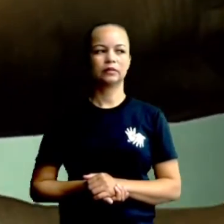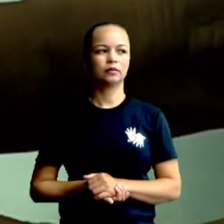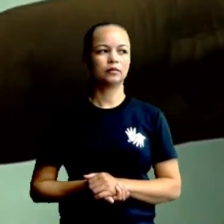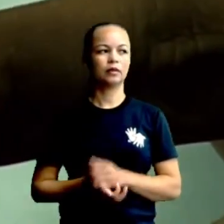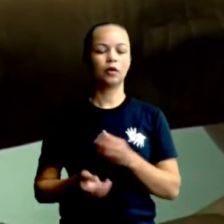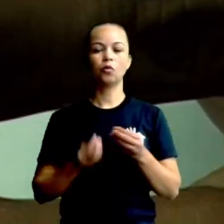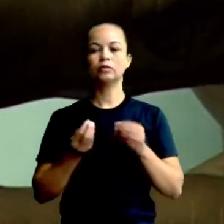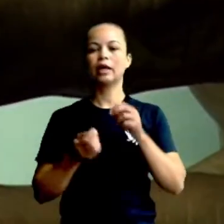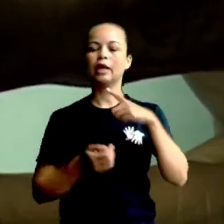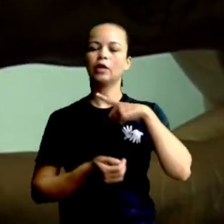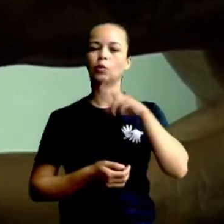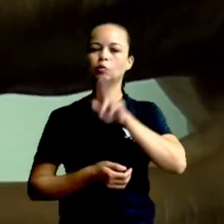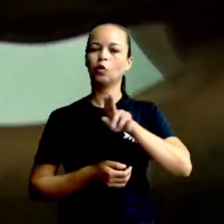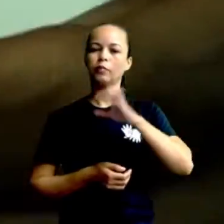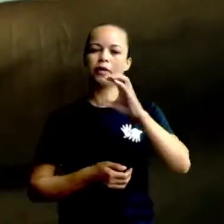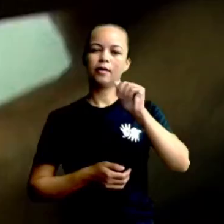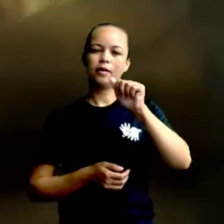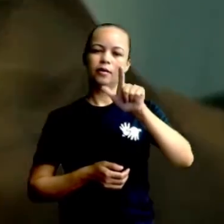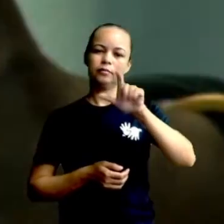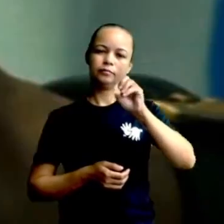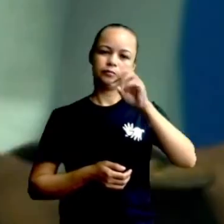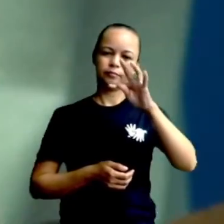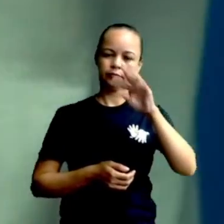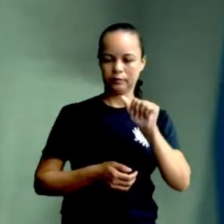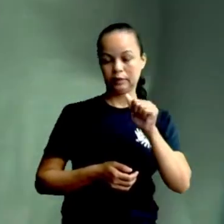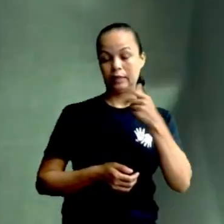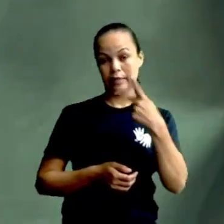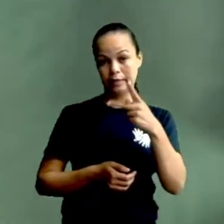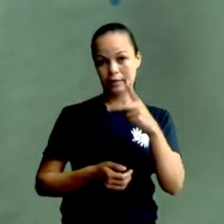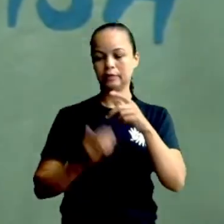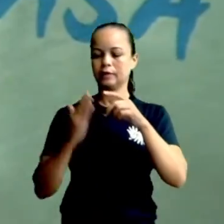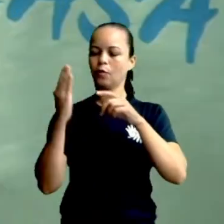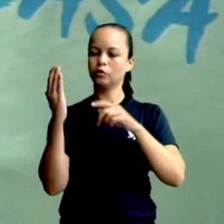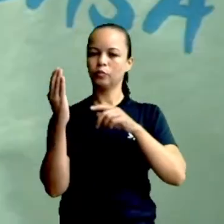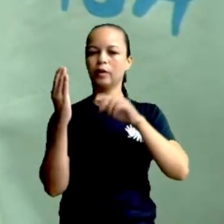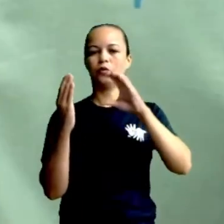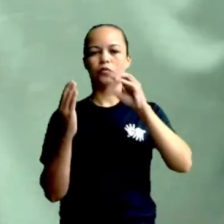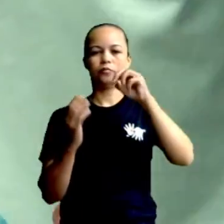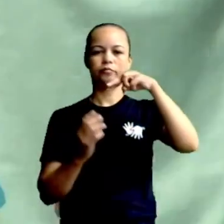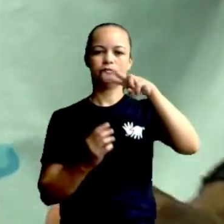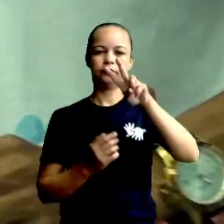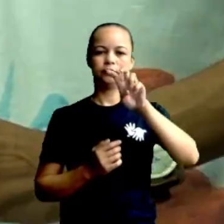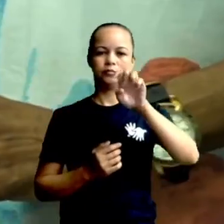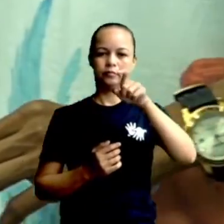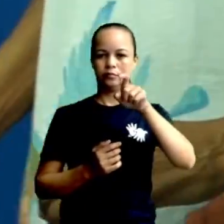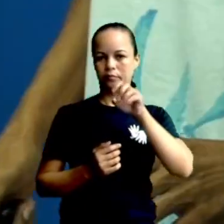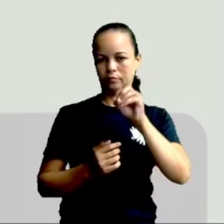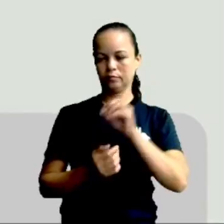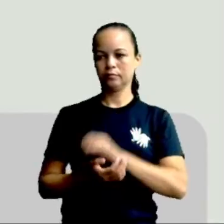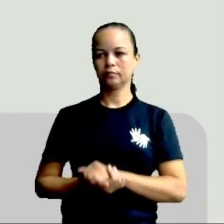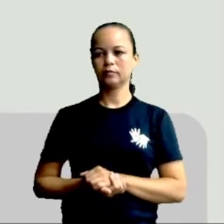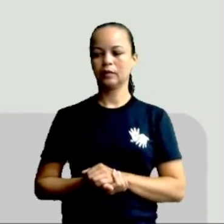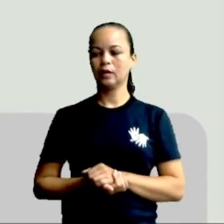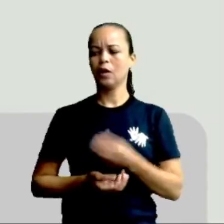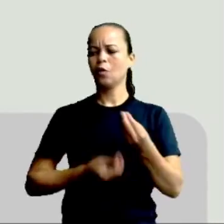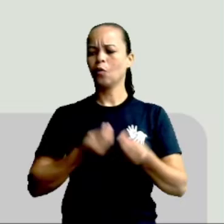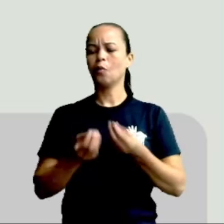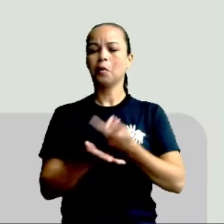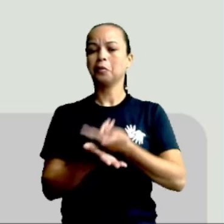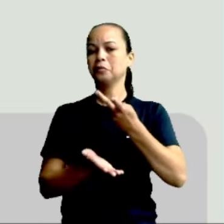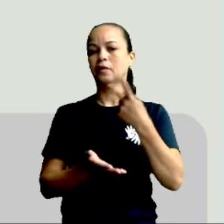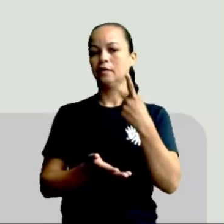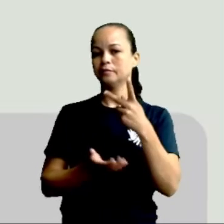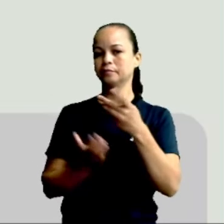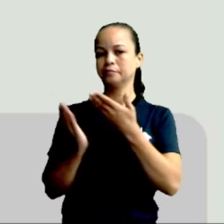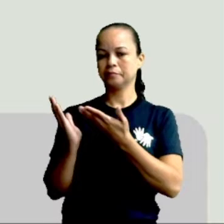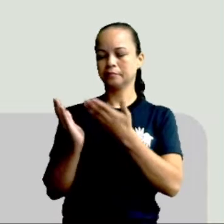chama de calota. Beleza? Aqui é o espelho convexo. Então, como é que acontece aqui a formação da imagem?